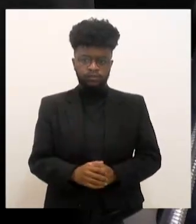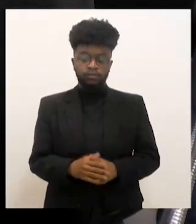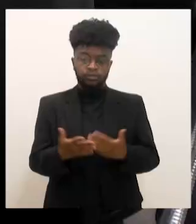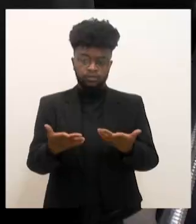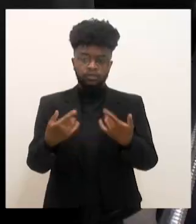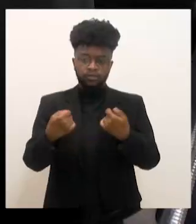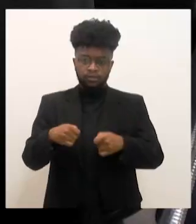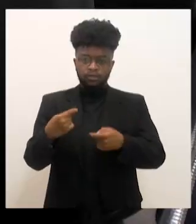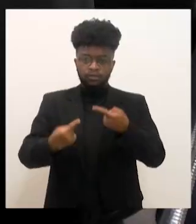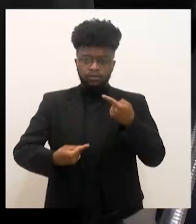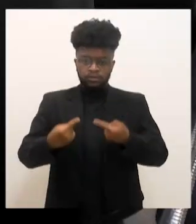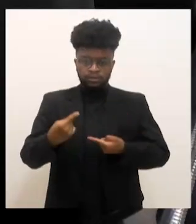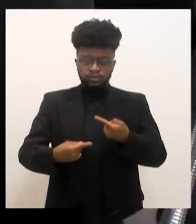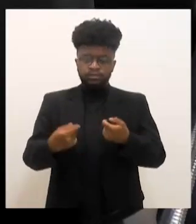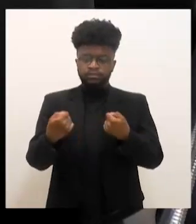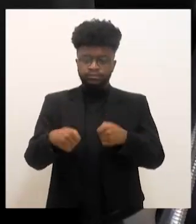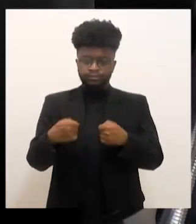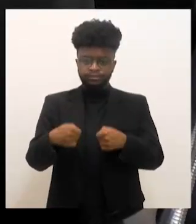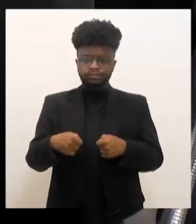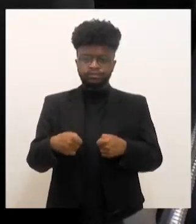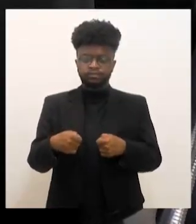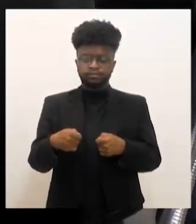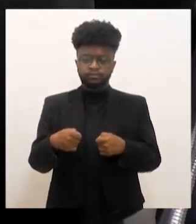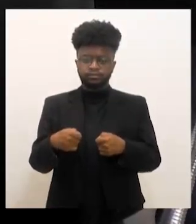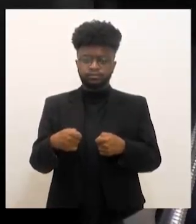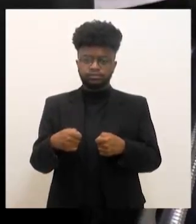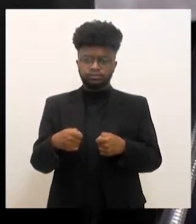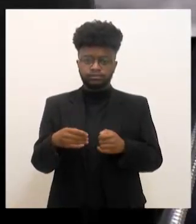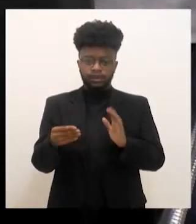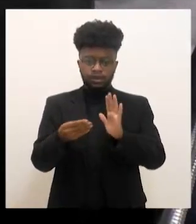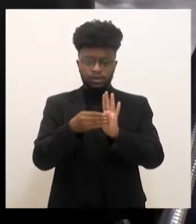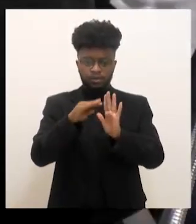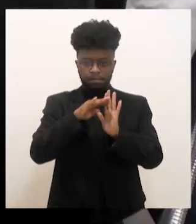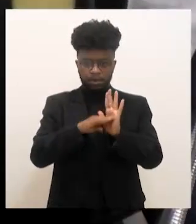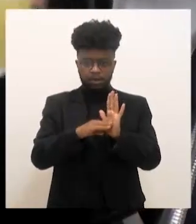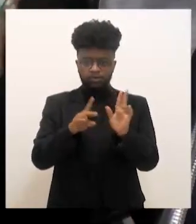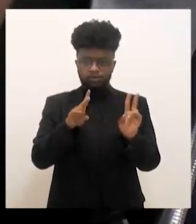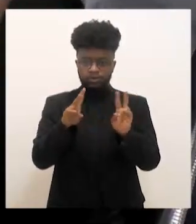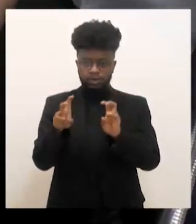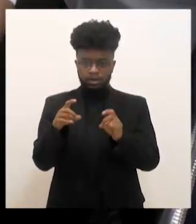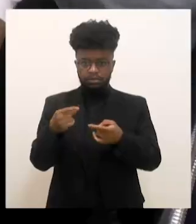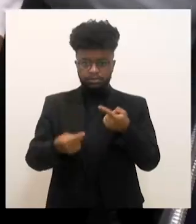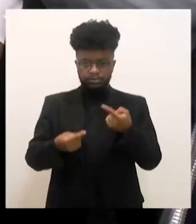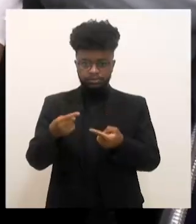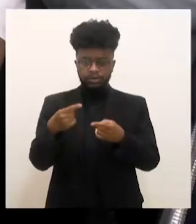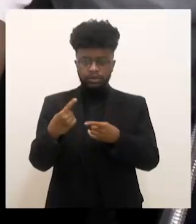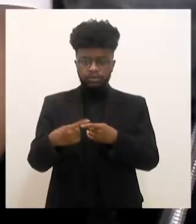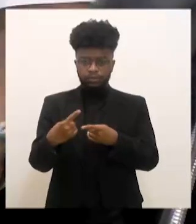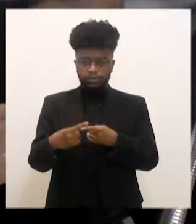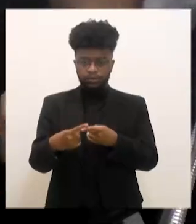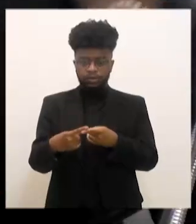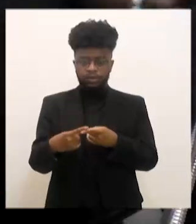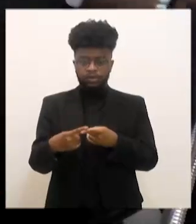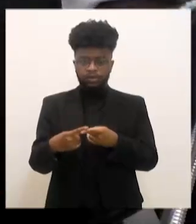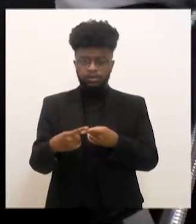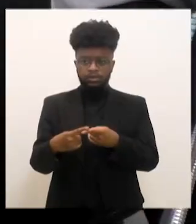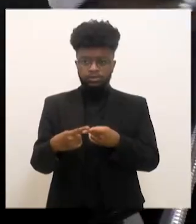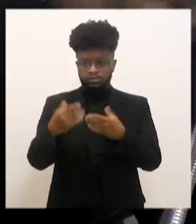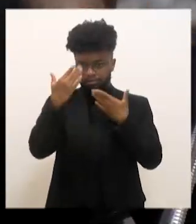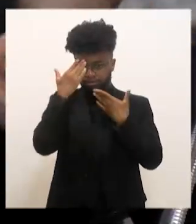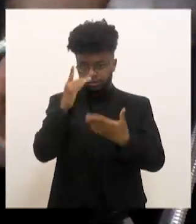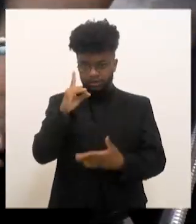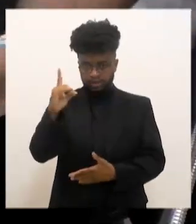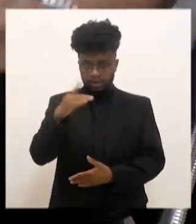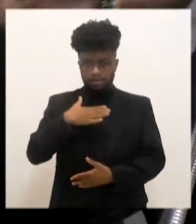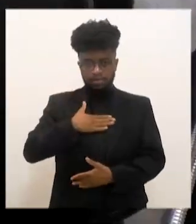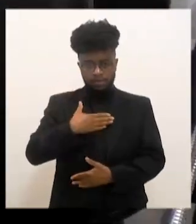realmente ser discutida, ser levado à pauta esse assunto, porque, graças a Deus, a minha